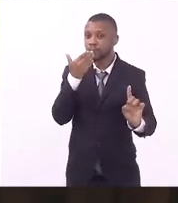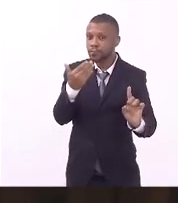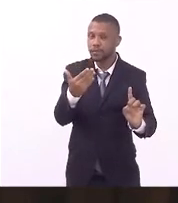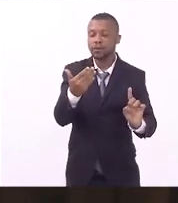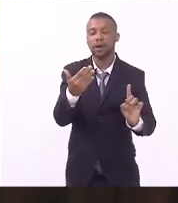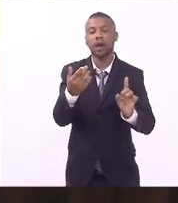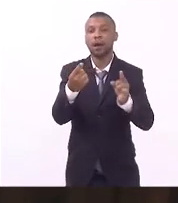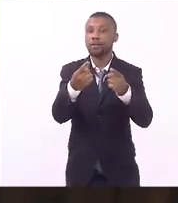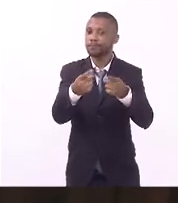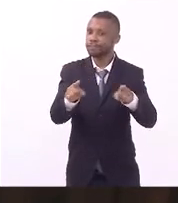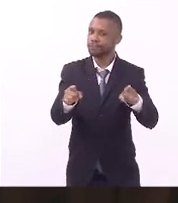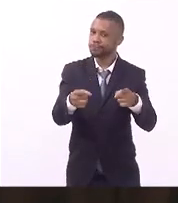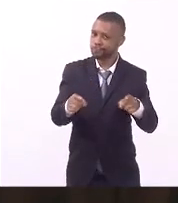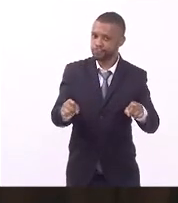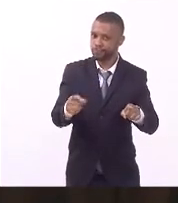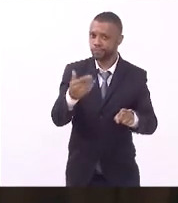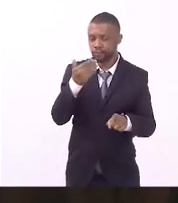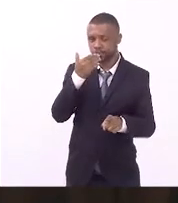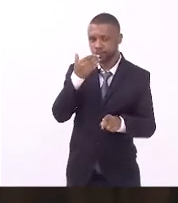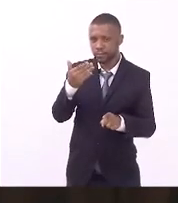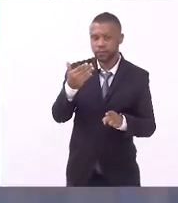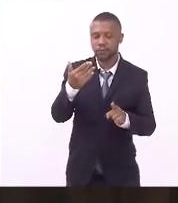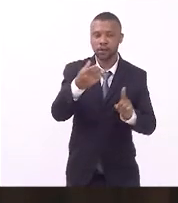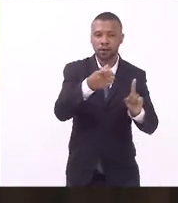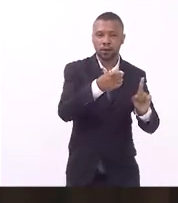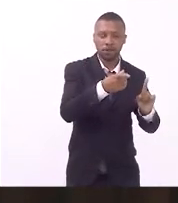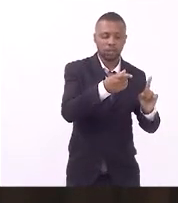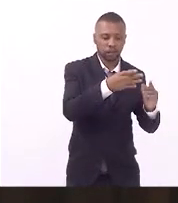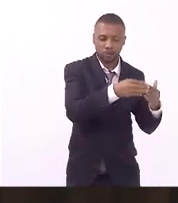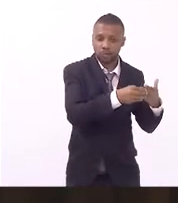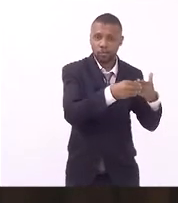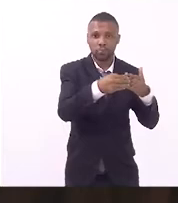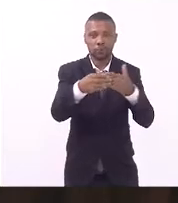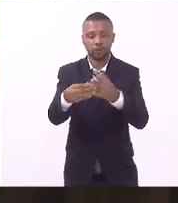cerimonial que conduza o homenageado até a mesa.